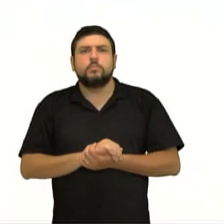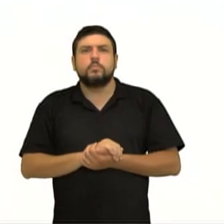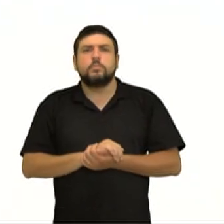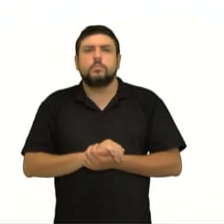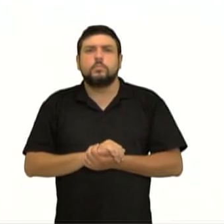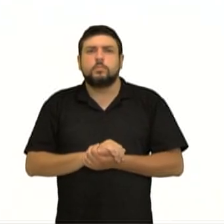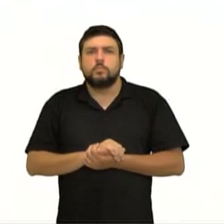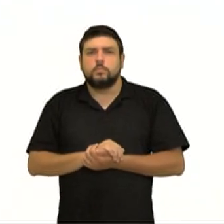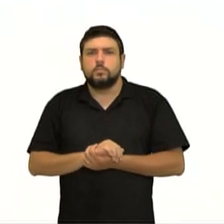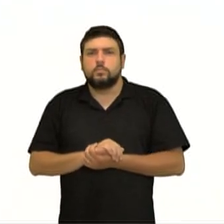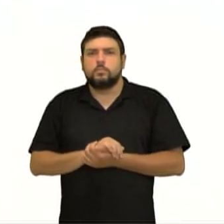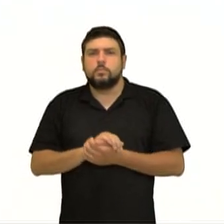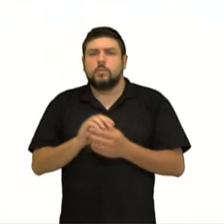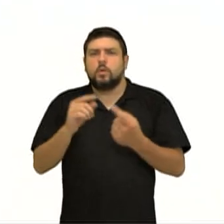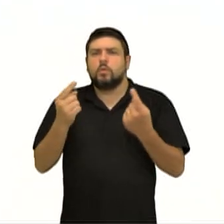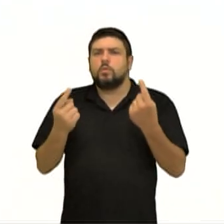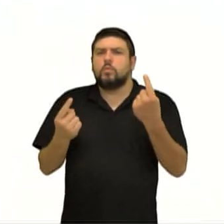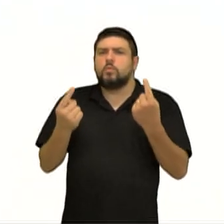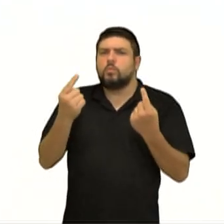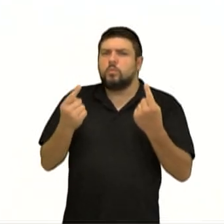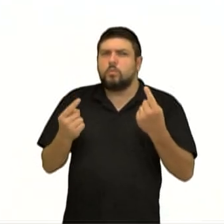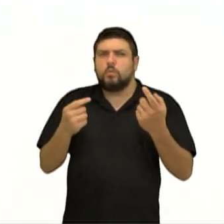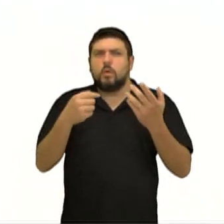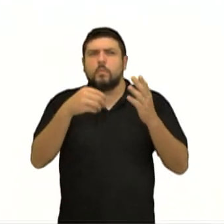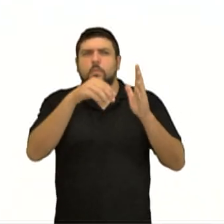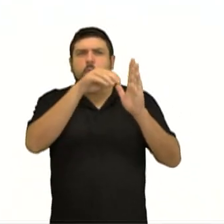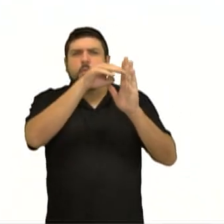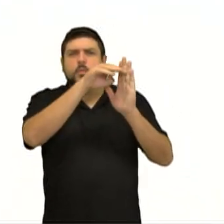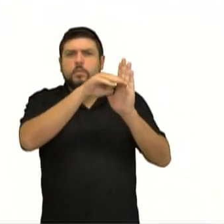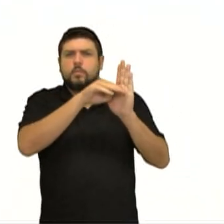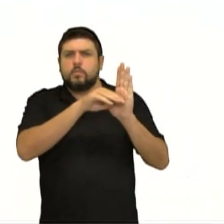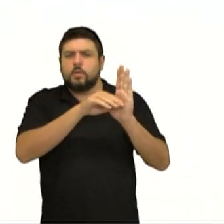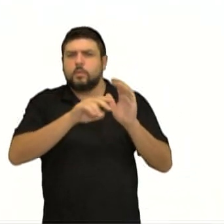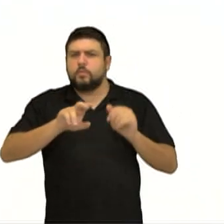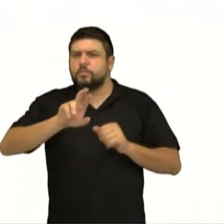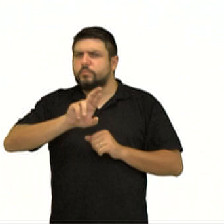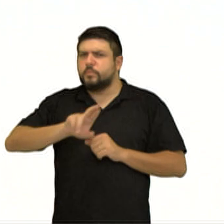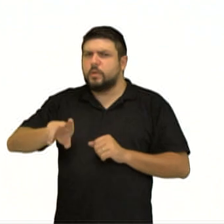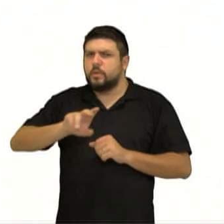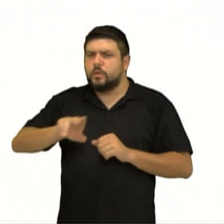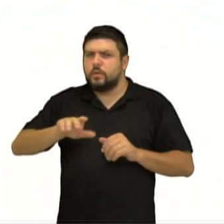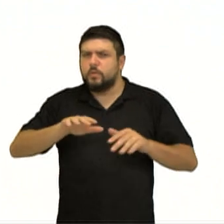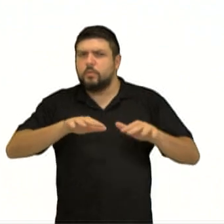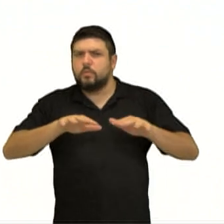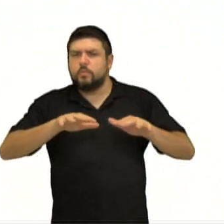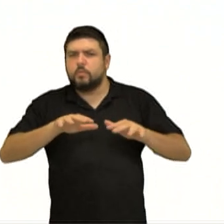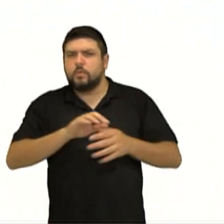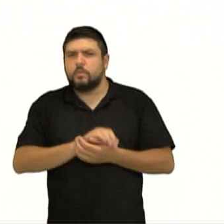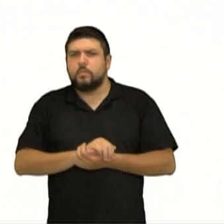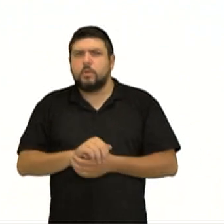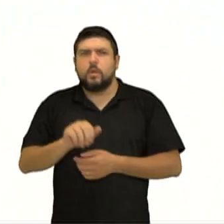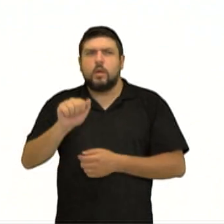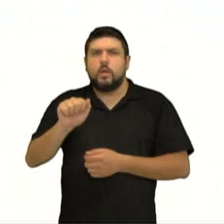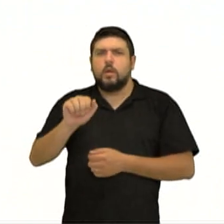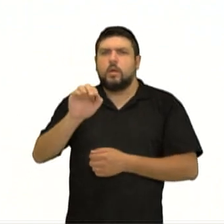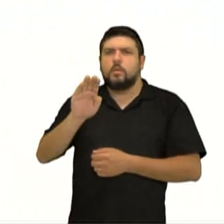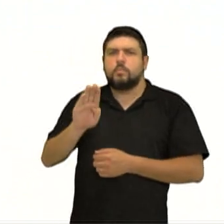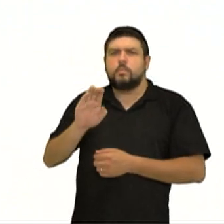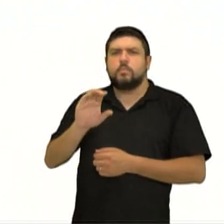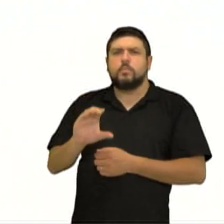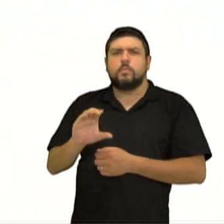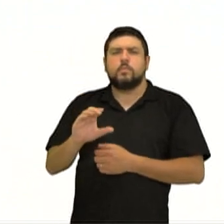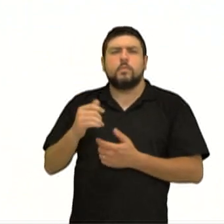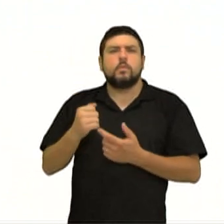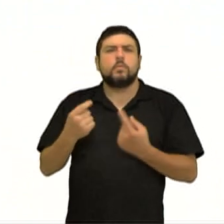das grandezas físicas não constitui a quantidade de movimento? Item A, velocidade, item B, aceleração, ou item